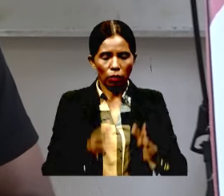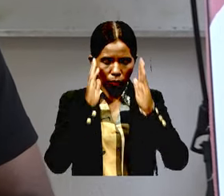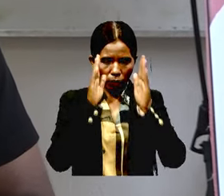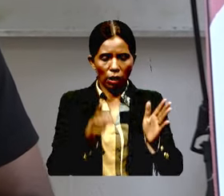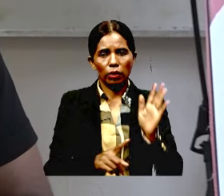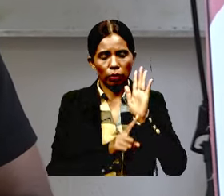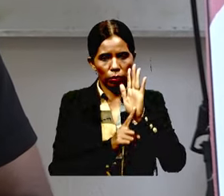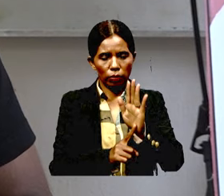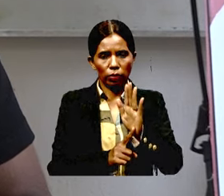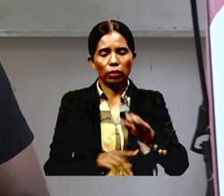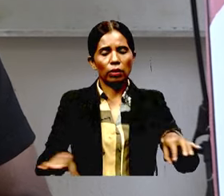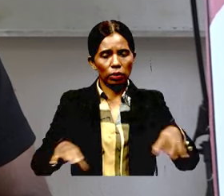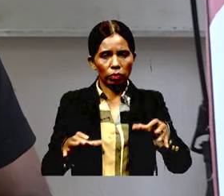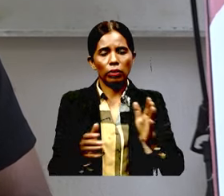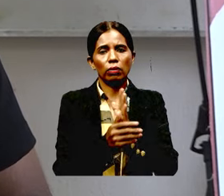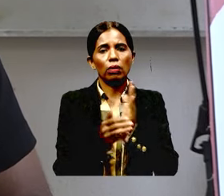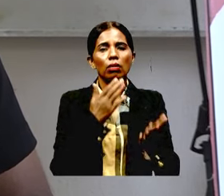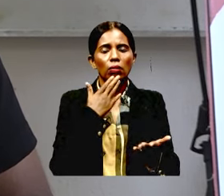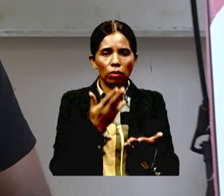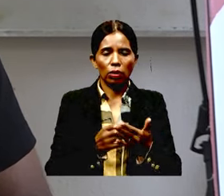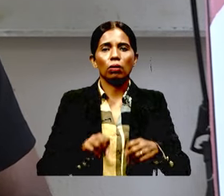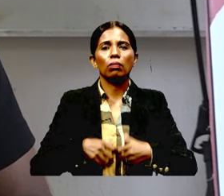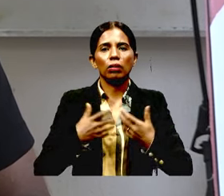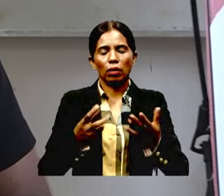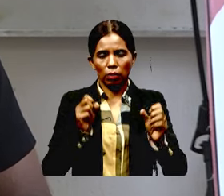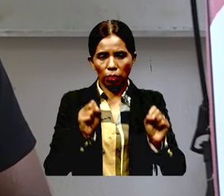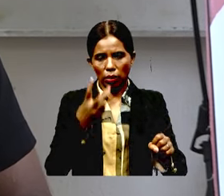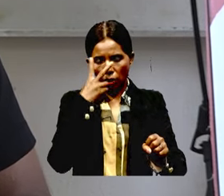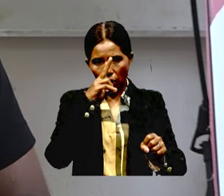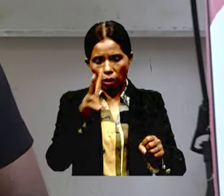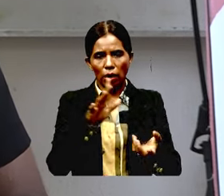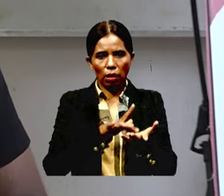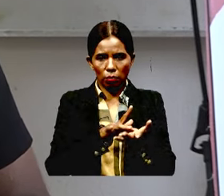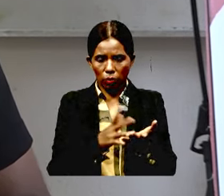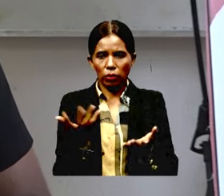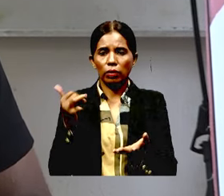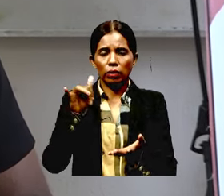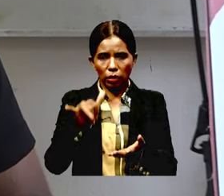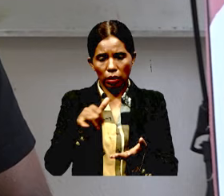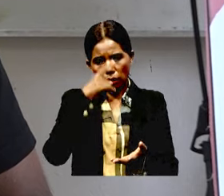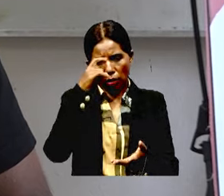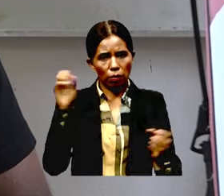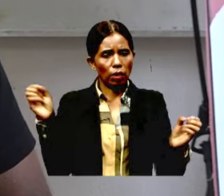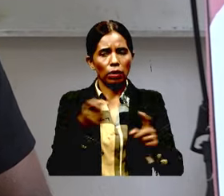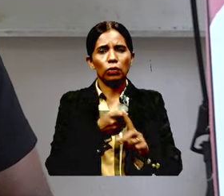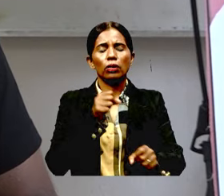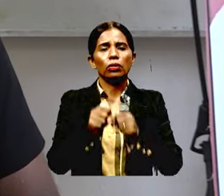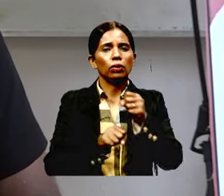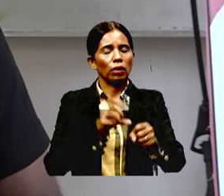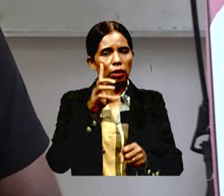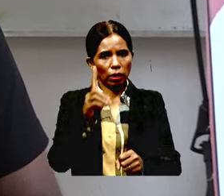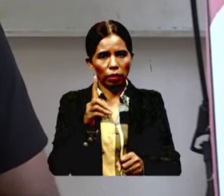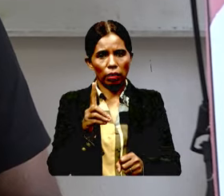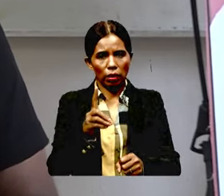ona ninia capacidade, o insama kata bele hareba iha item sirene be, maka tamba ira ne la os mais sociedade. Né